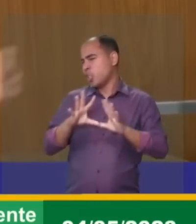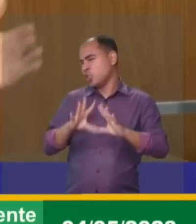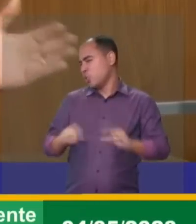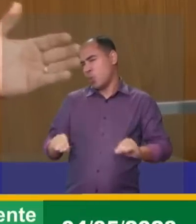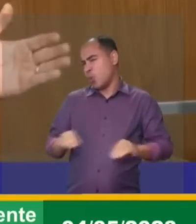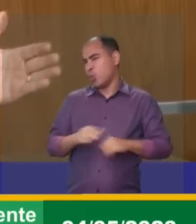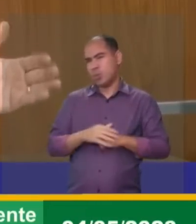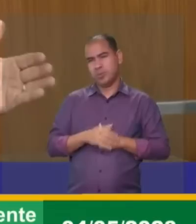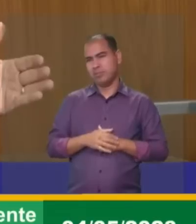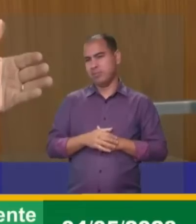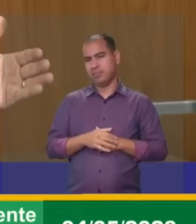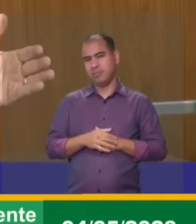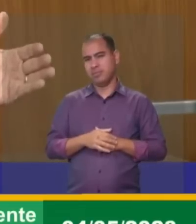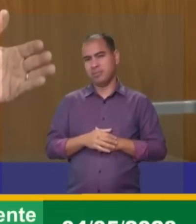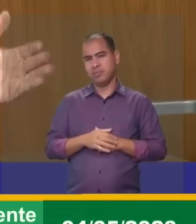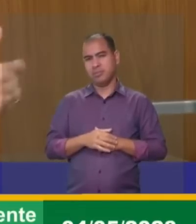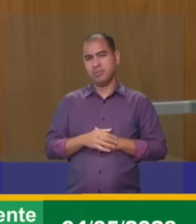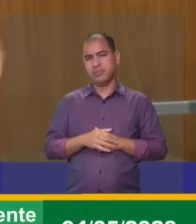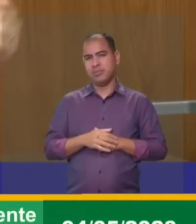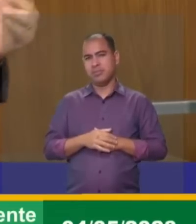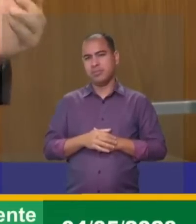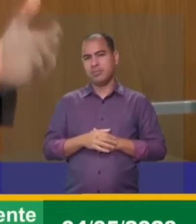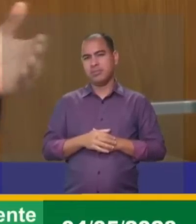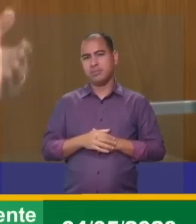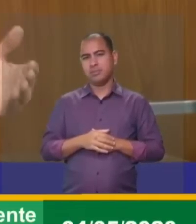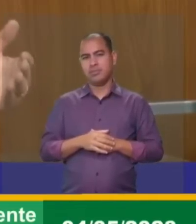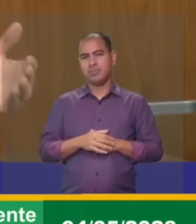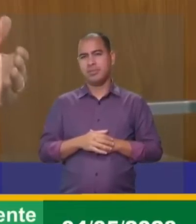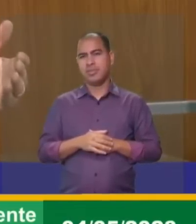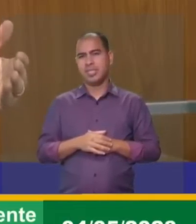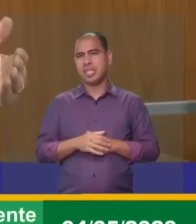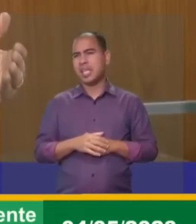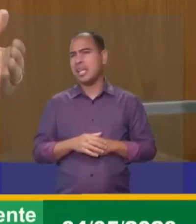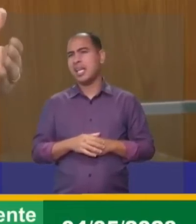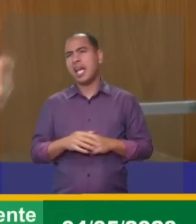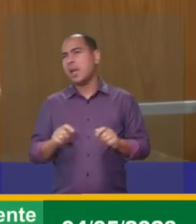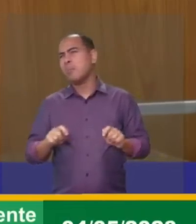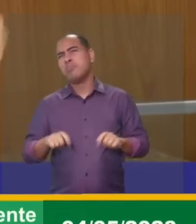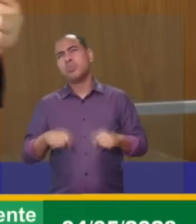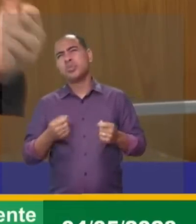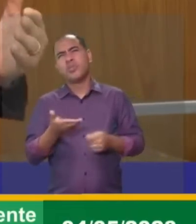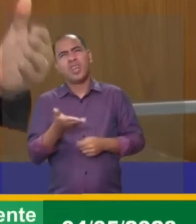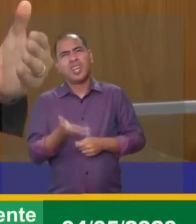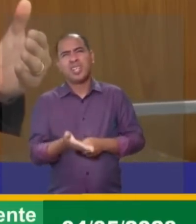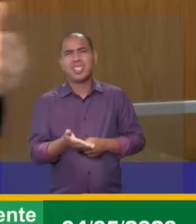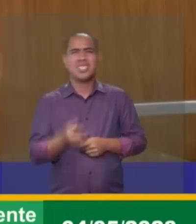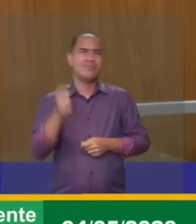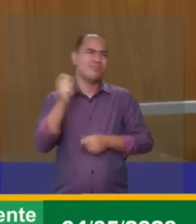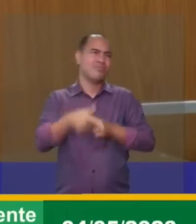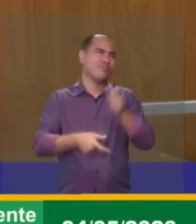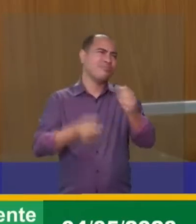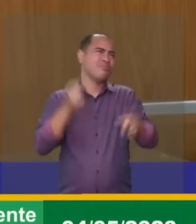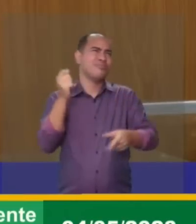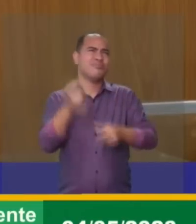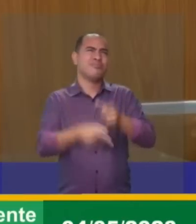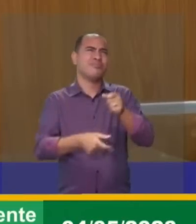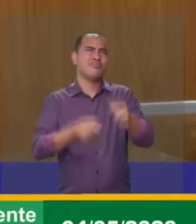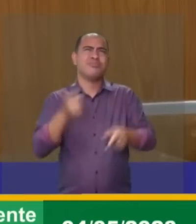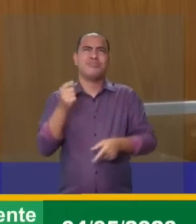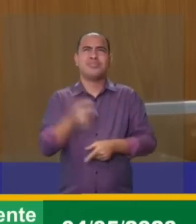porque não é possível que as provocações dessa casa elas vão se estender quatro